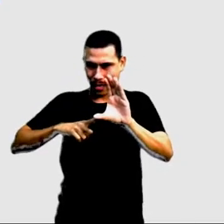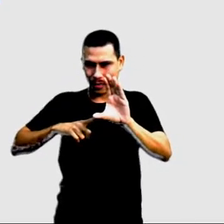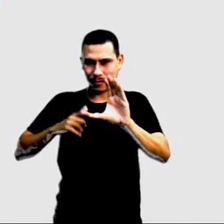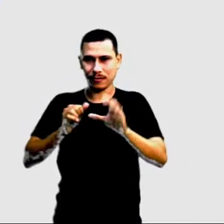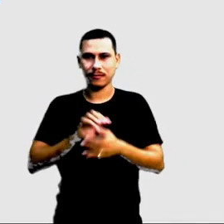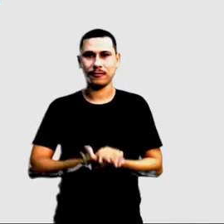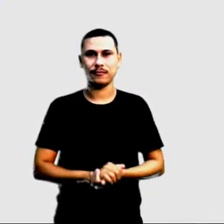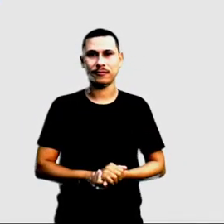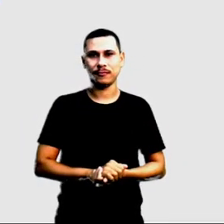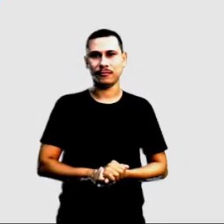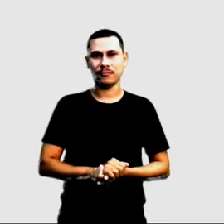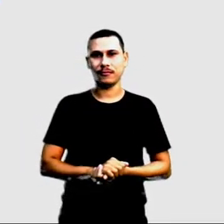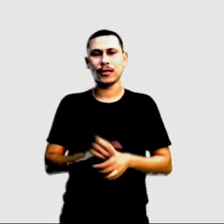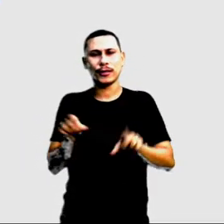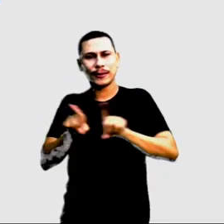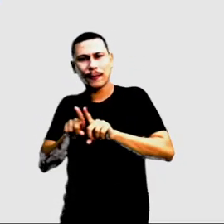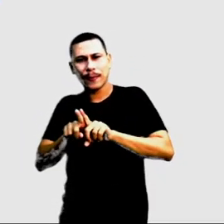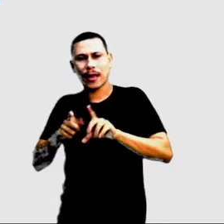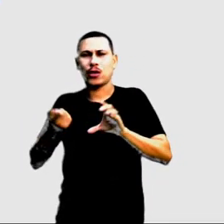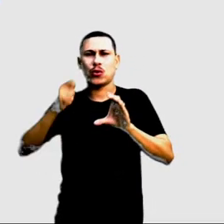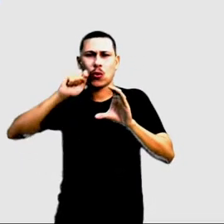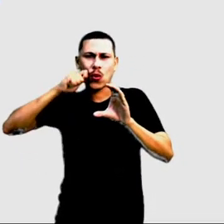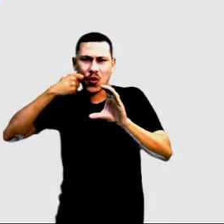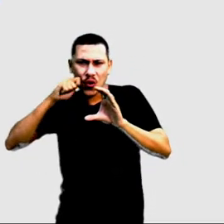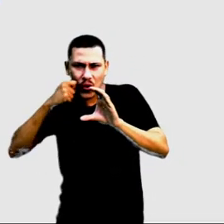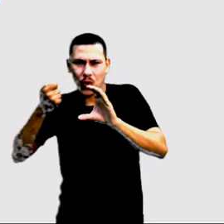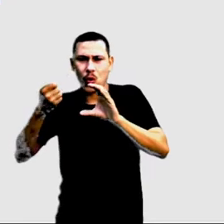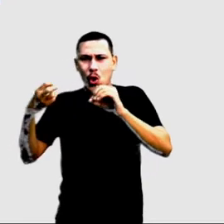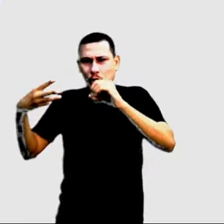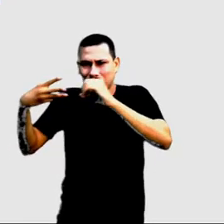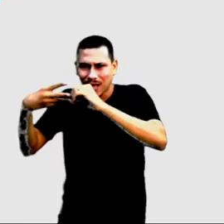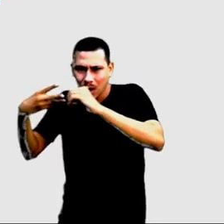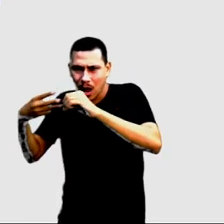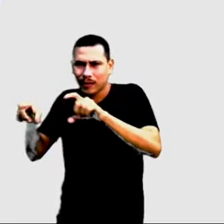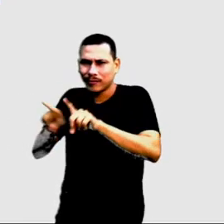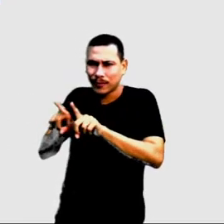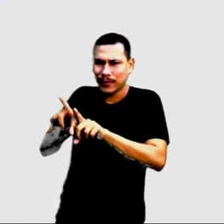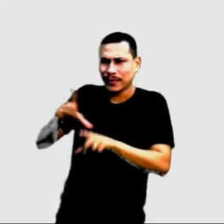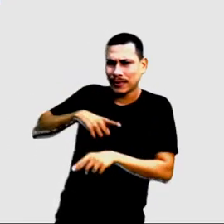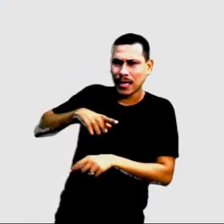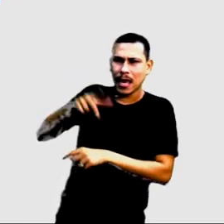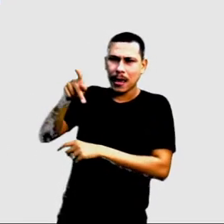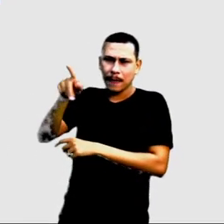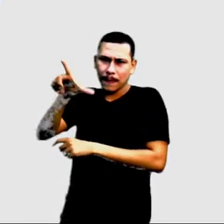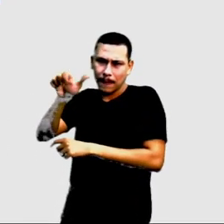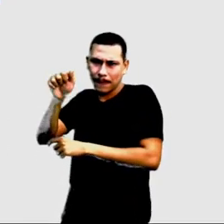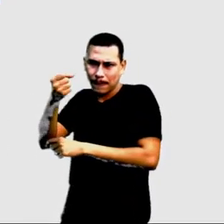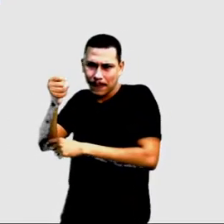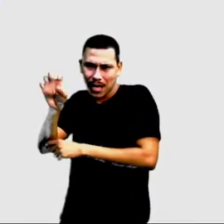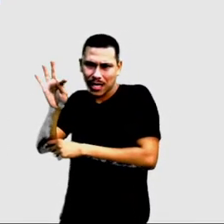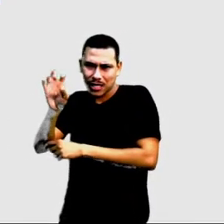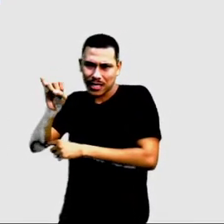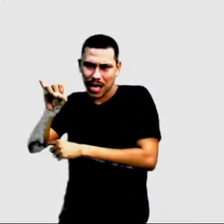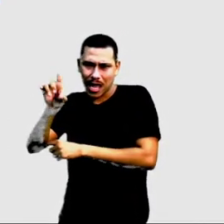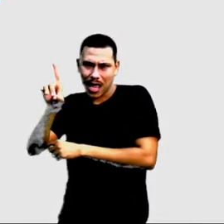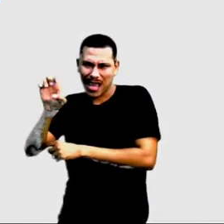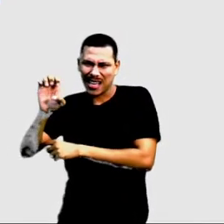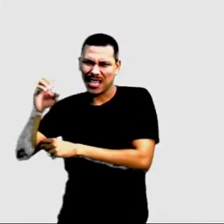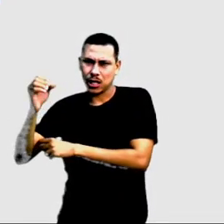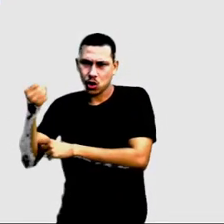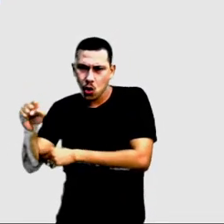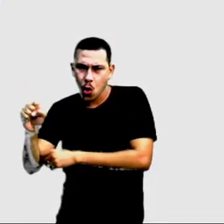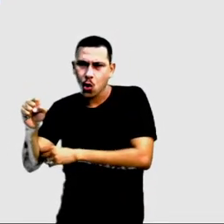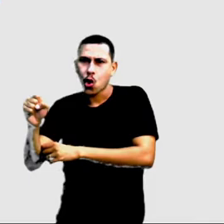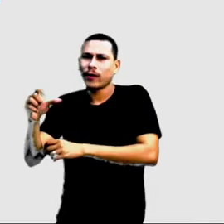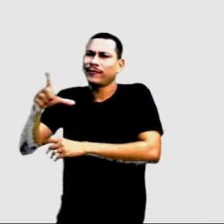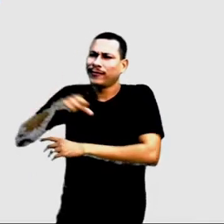Vacúolo de sulco celular e plastídeos. Possui também núcleo